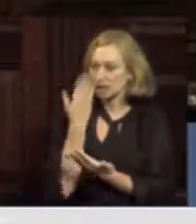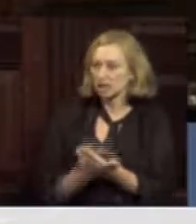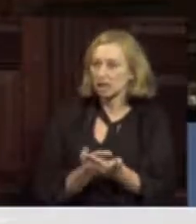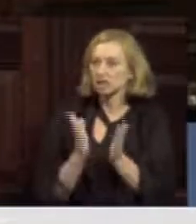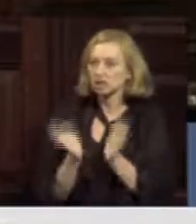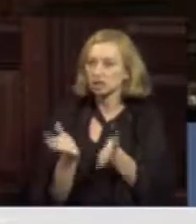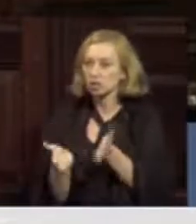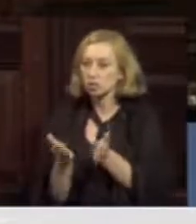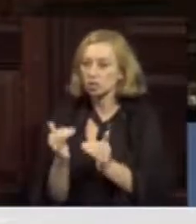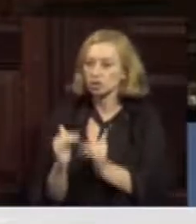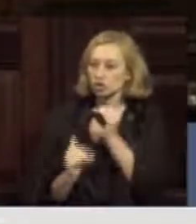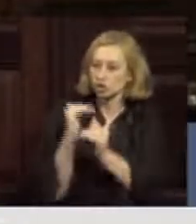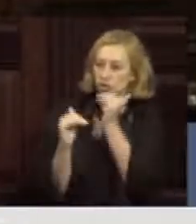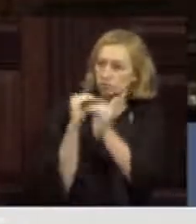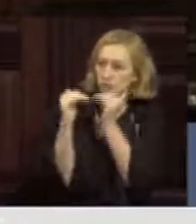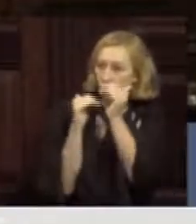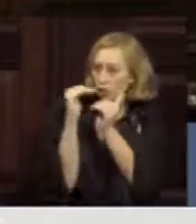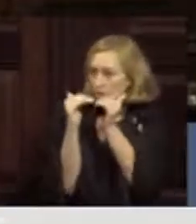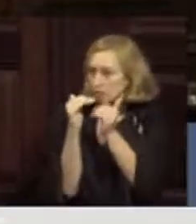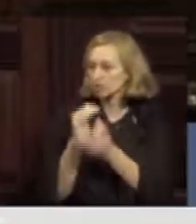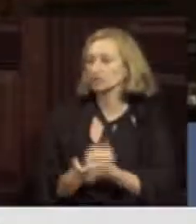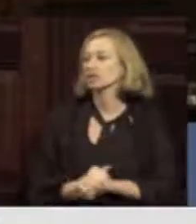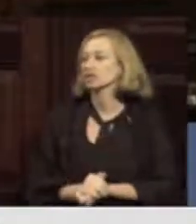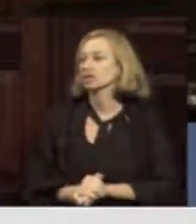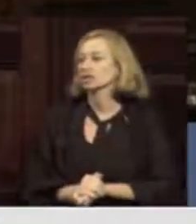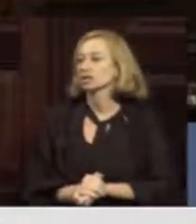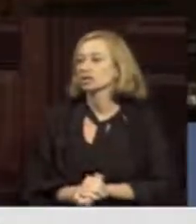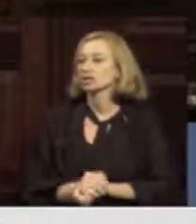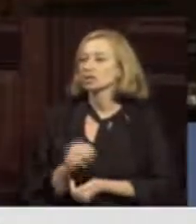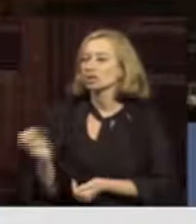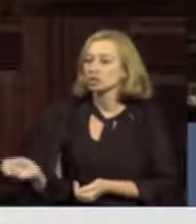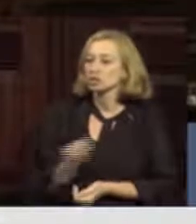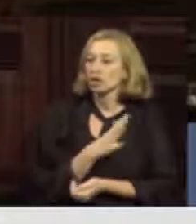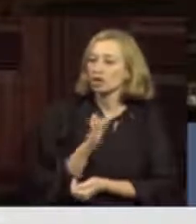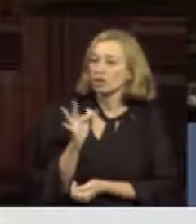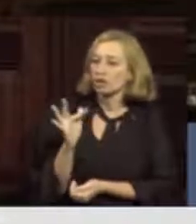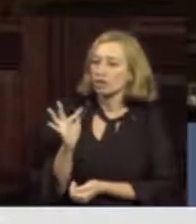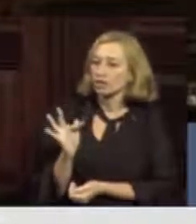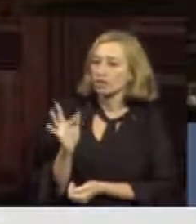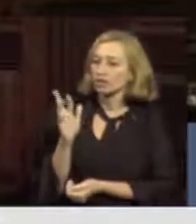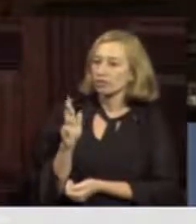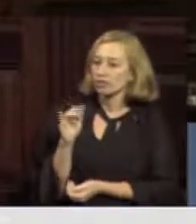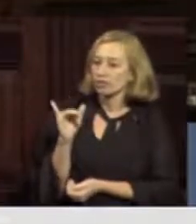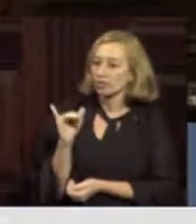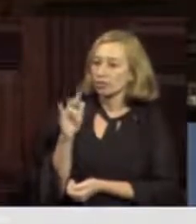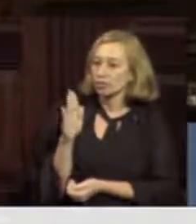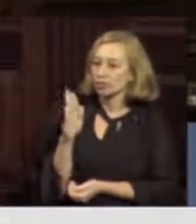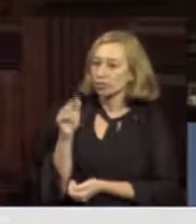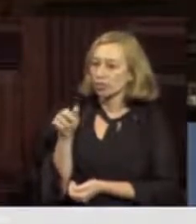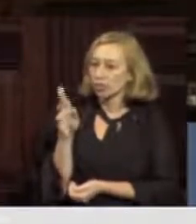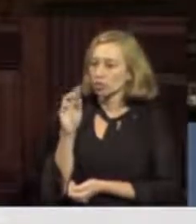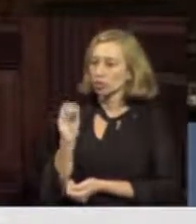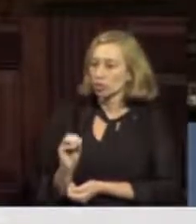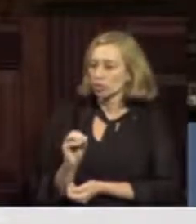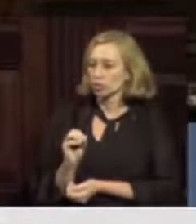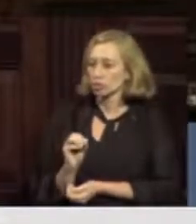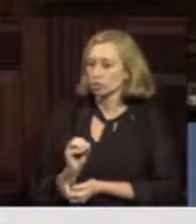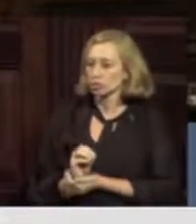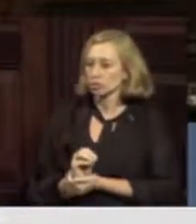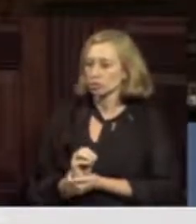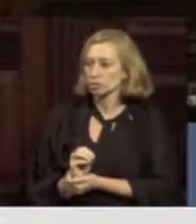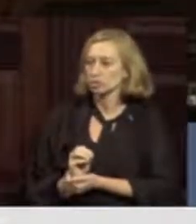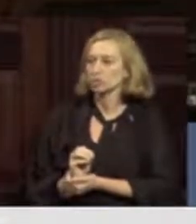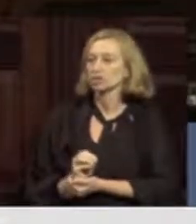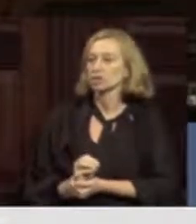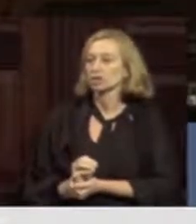hoje desenvolve nas terras de Nova Friburgo algo que até pouco tempo parecia inacreditável, que é a produção do